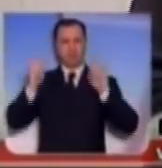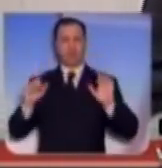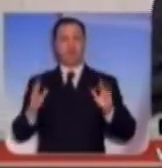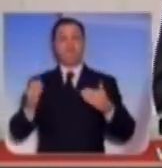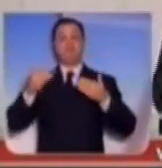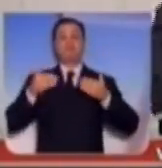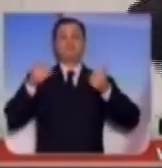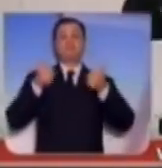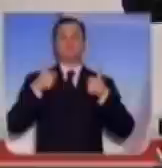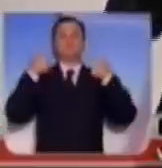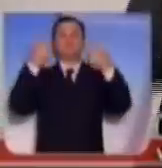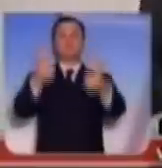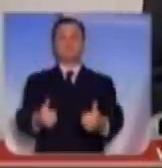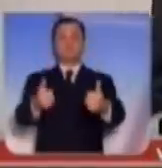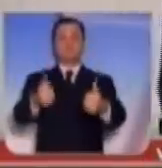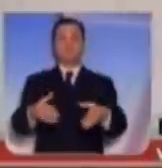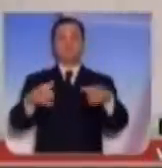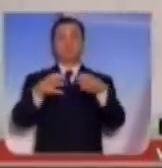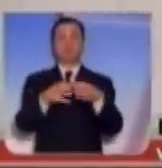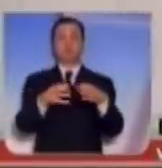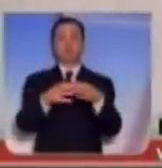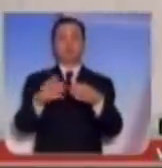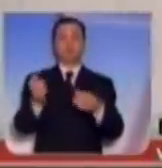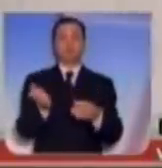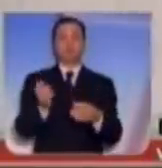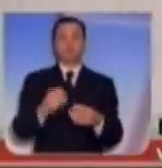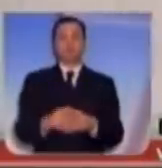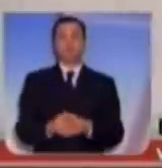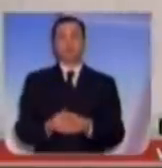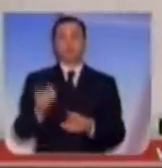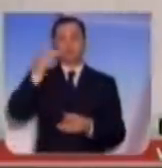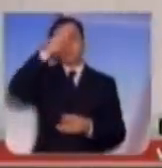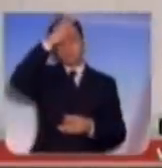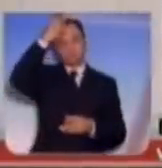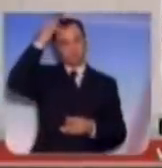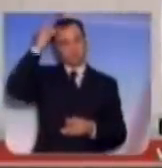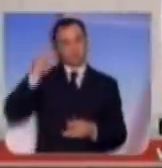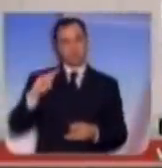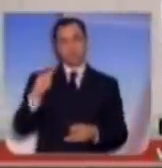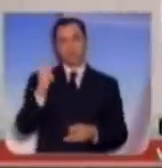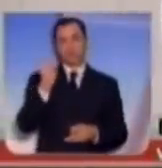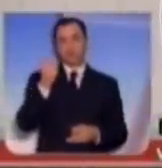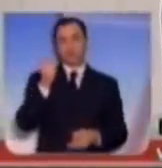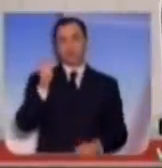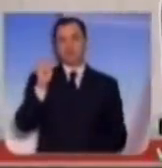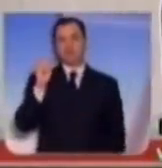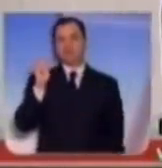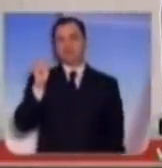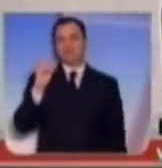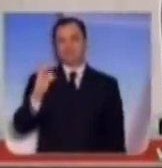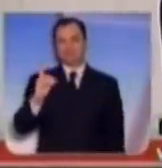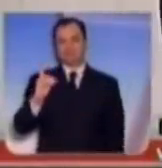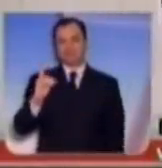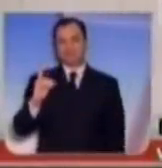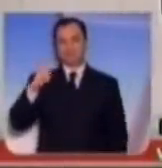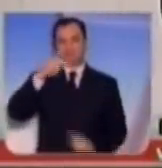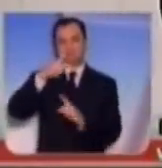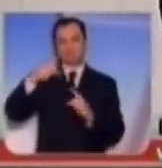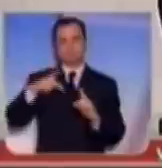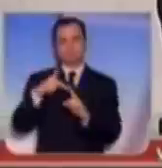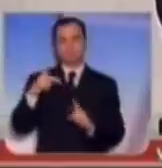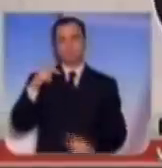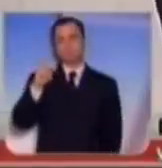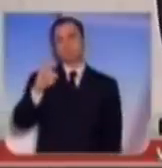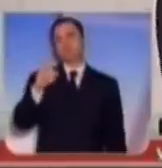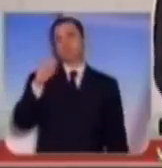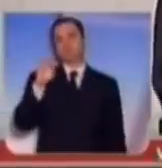na frente do gabinete do prefeito Haddad, do prefeito do PT, registrando